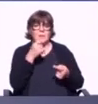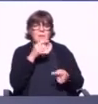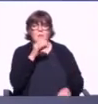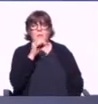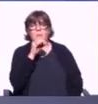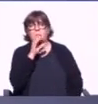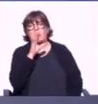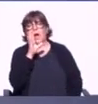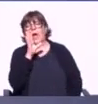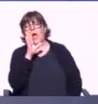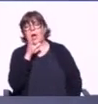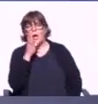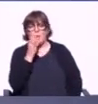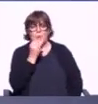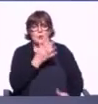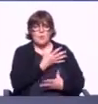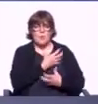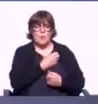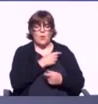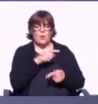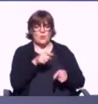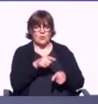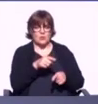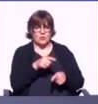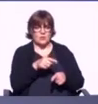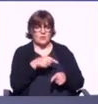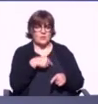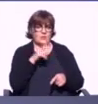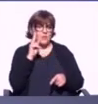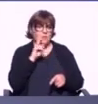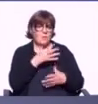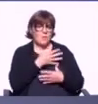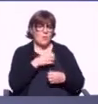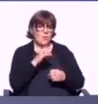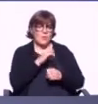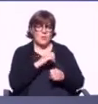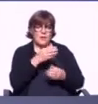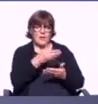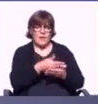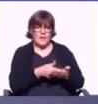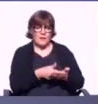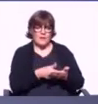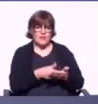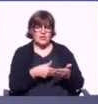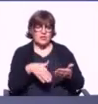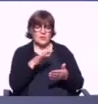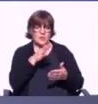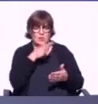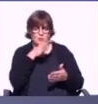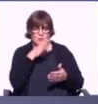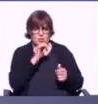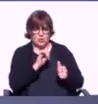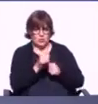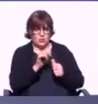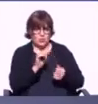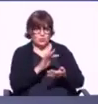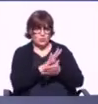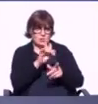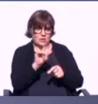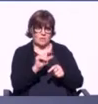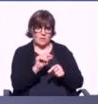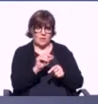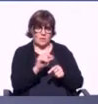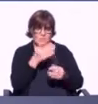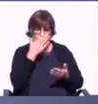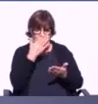abismados, enfim, ficaram muito magoados com isso. Não os vejo magoados com esta lista, onde estão comentadores esportivos e jornalistas,